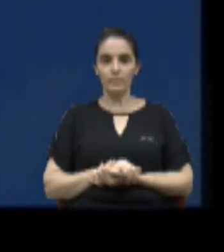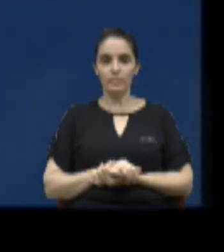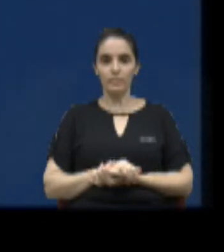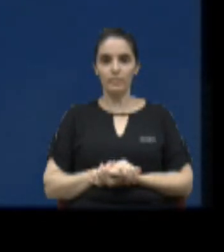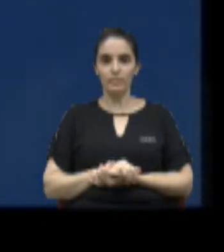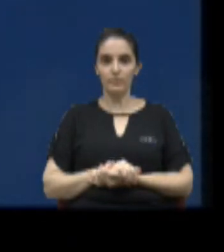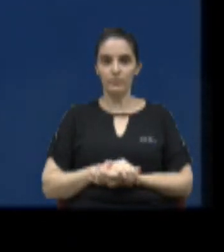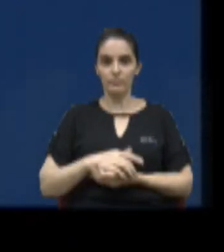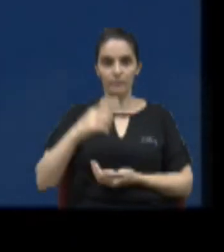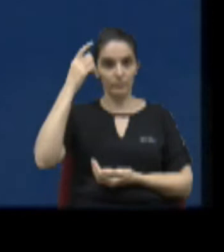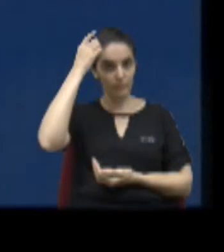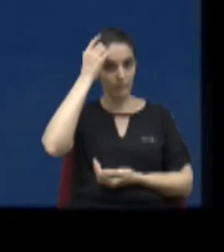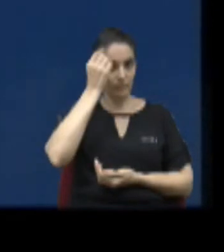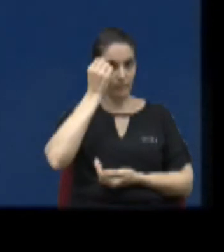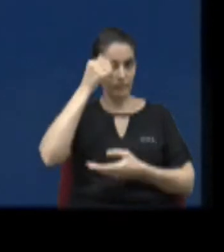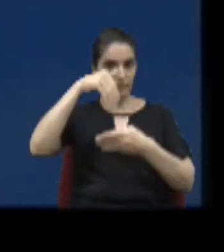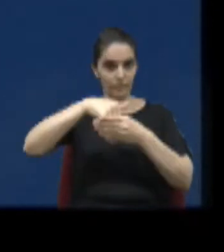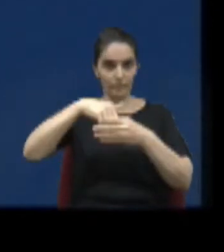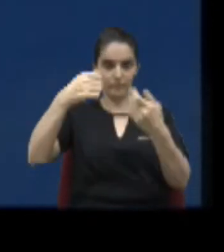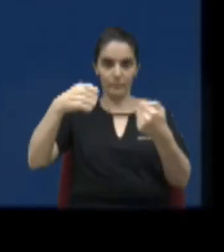Anderson Pereira.